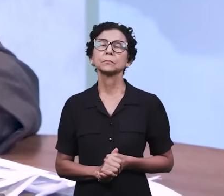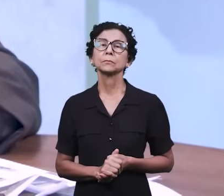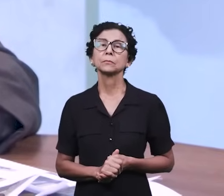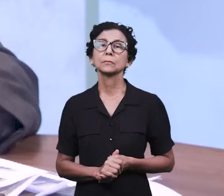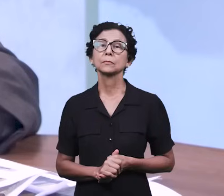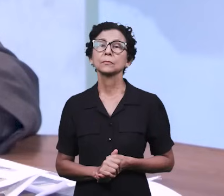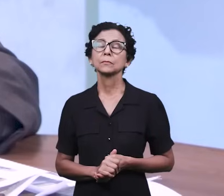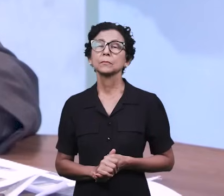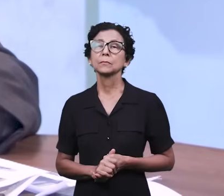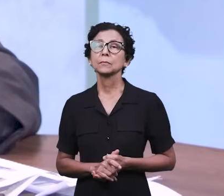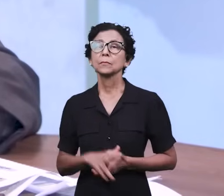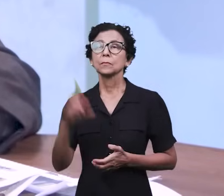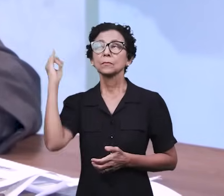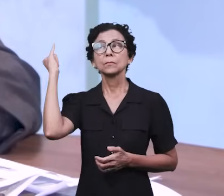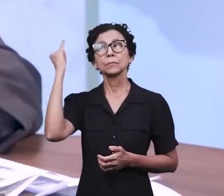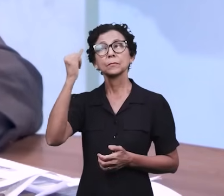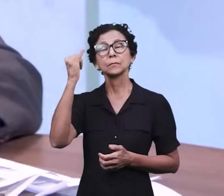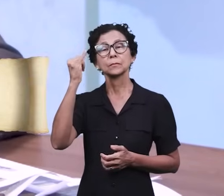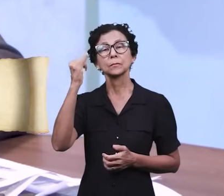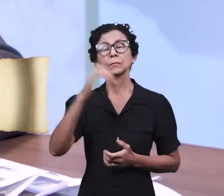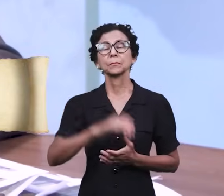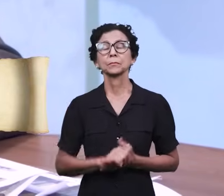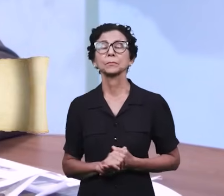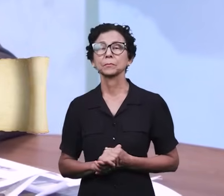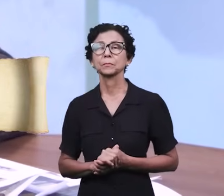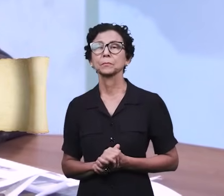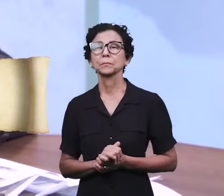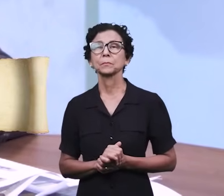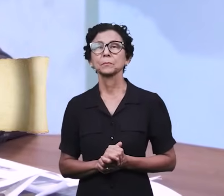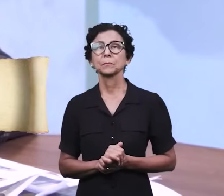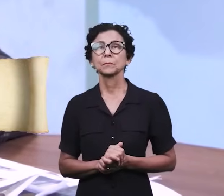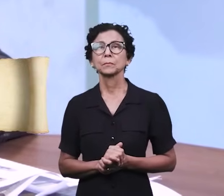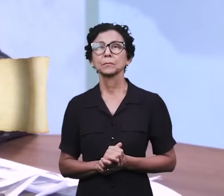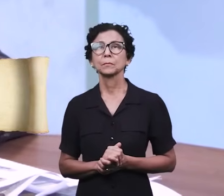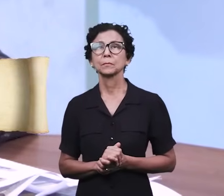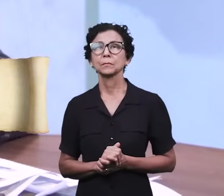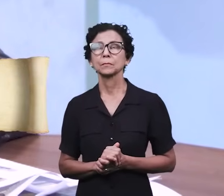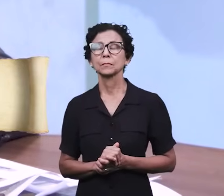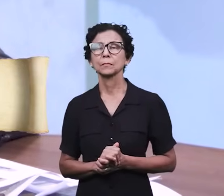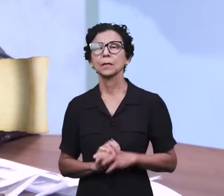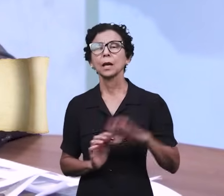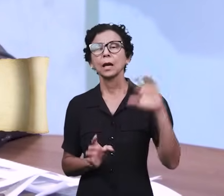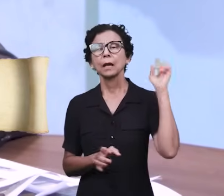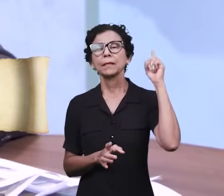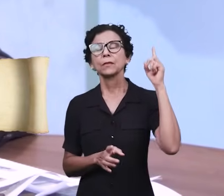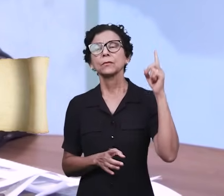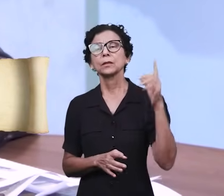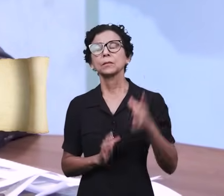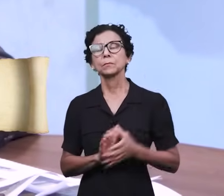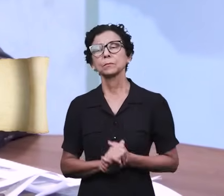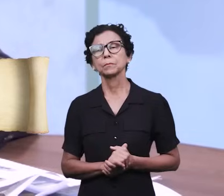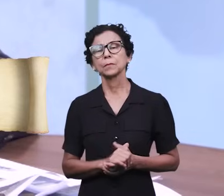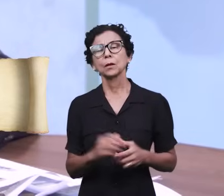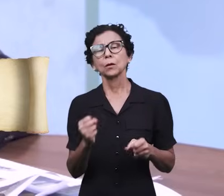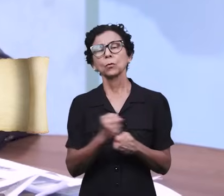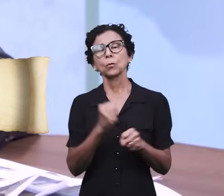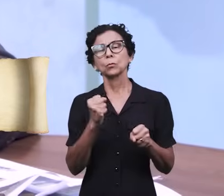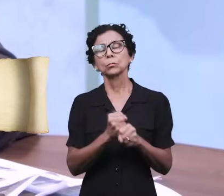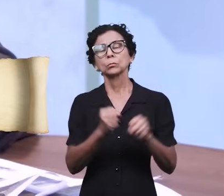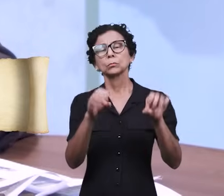que levantasse um altar ao Senhor. O Senhor aceitou o clamor dele. O